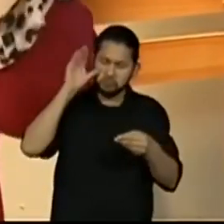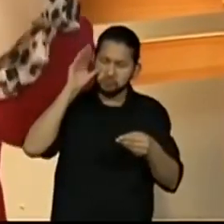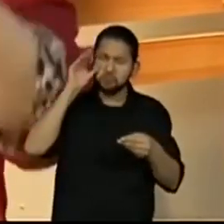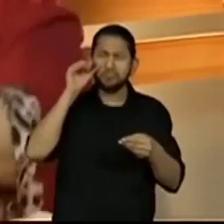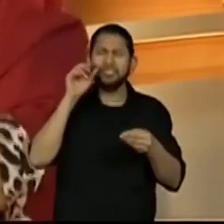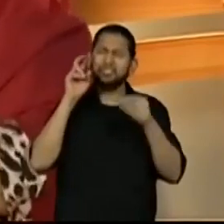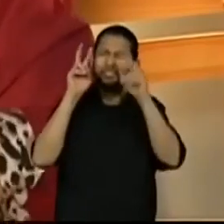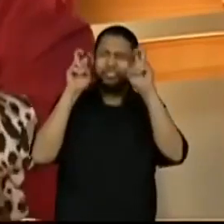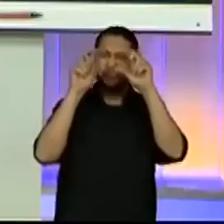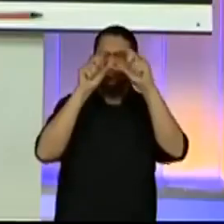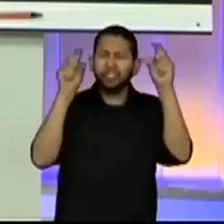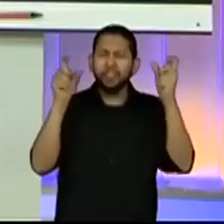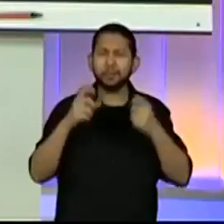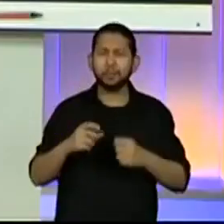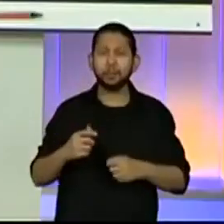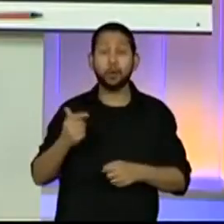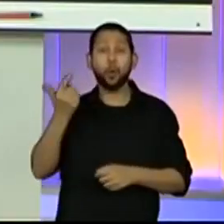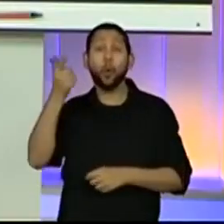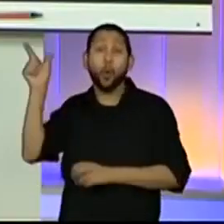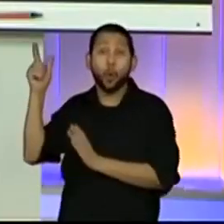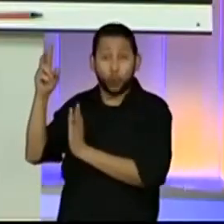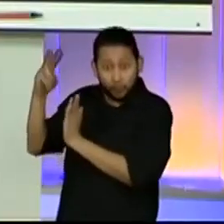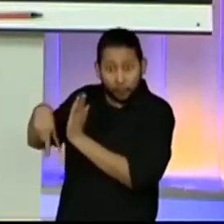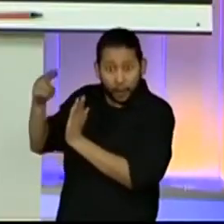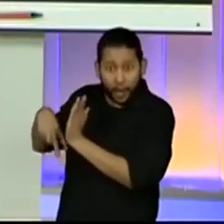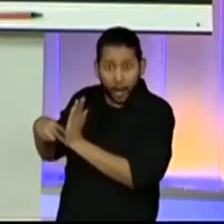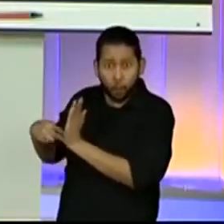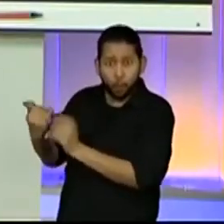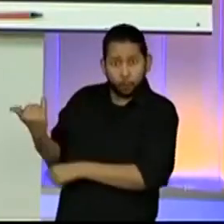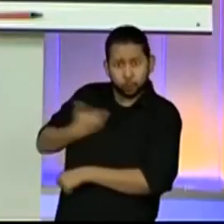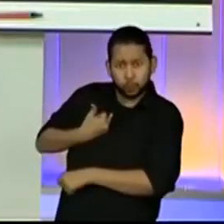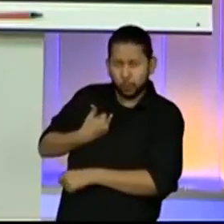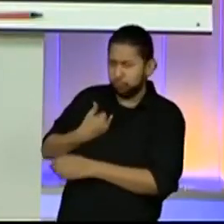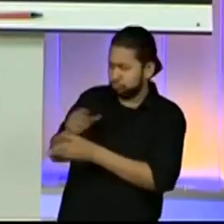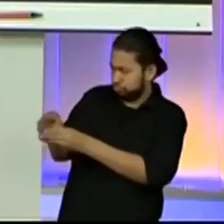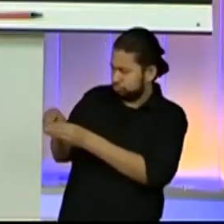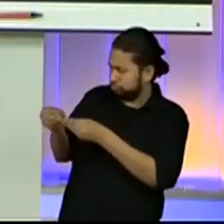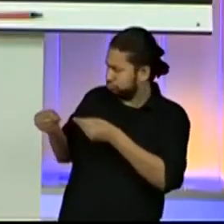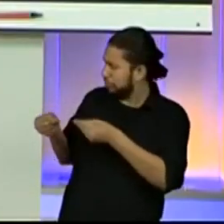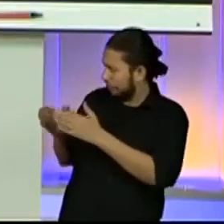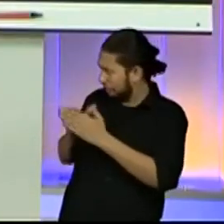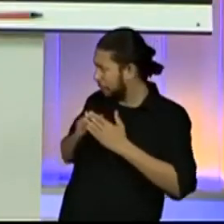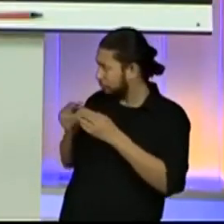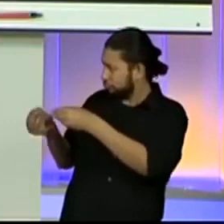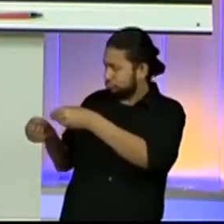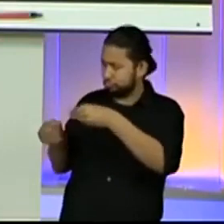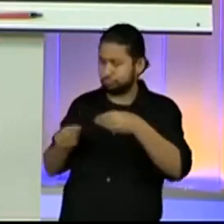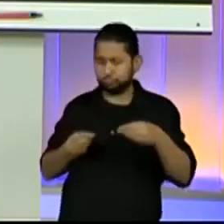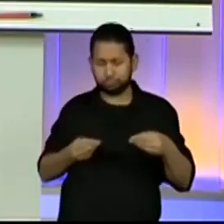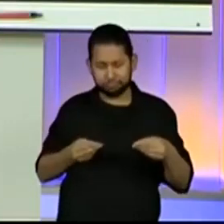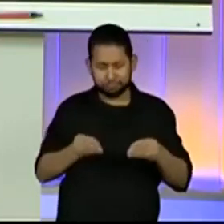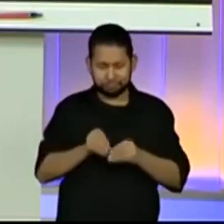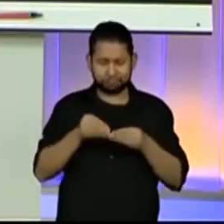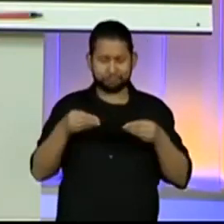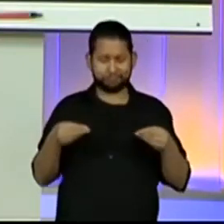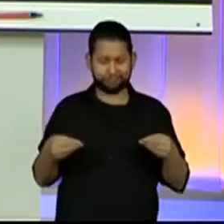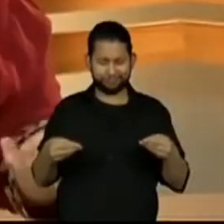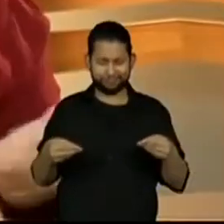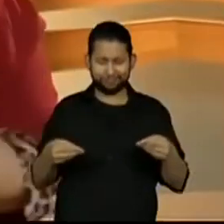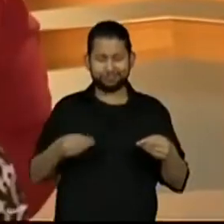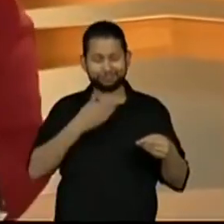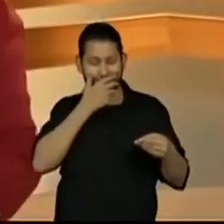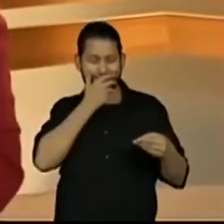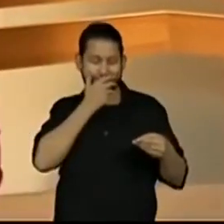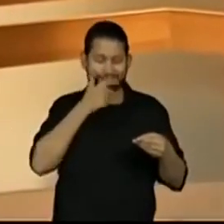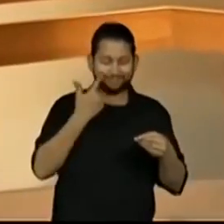título ou algum amigo incentivou, comentou essa leitura. Essa leitura livre de